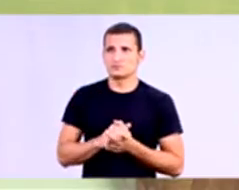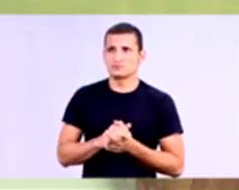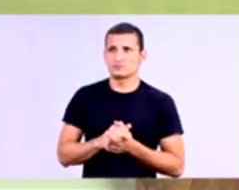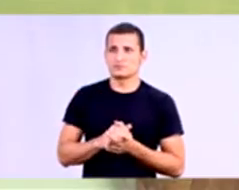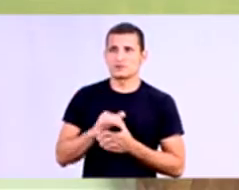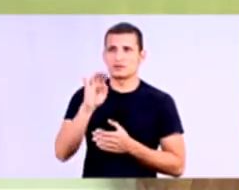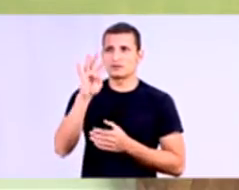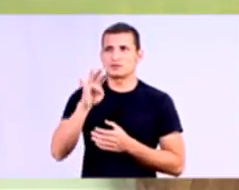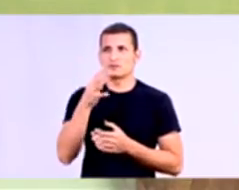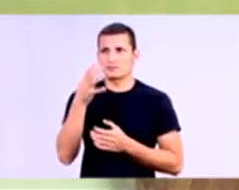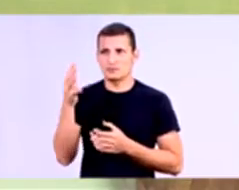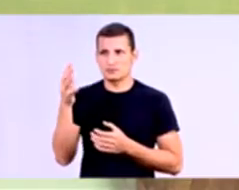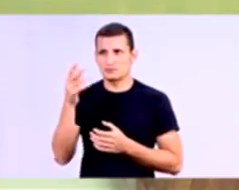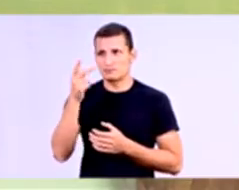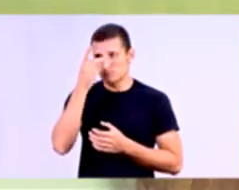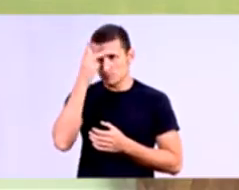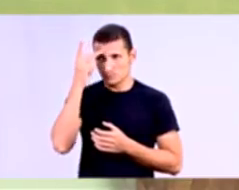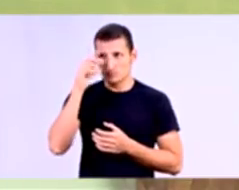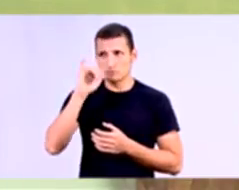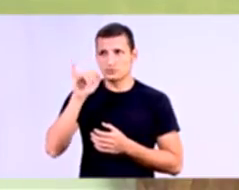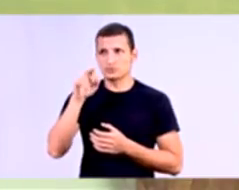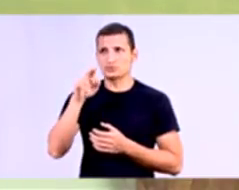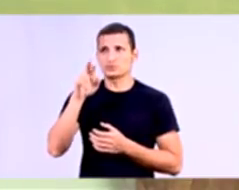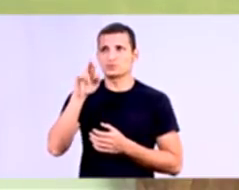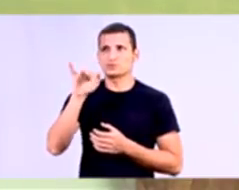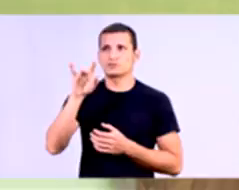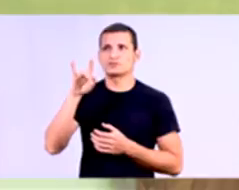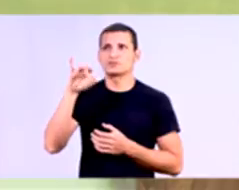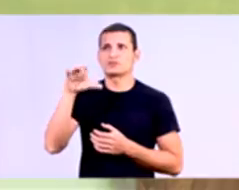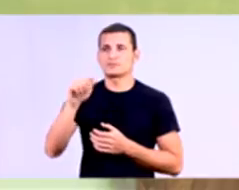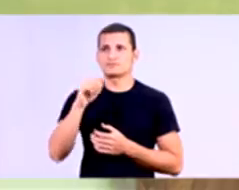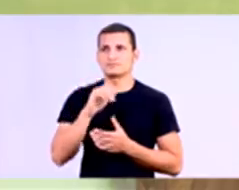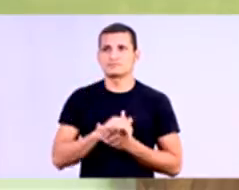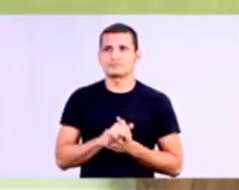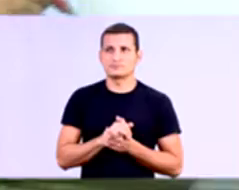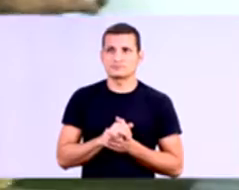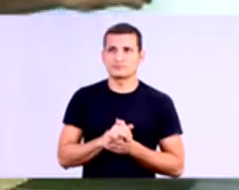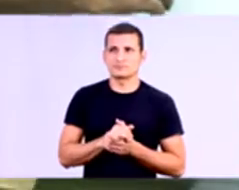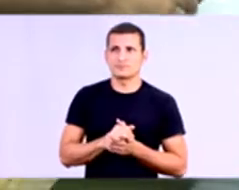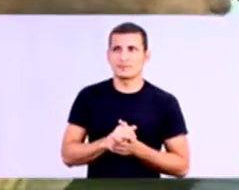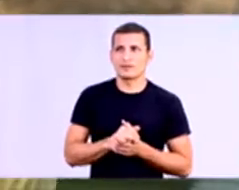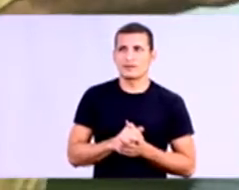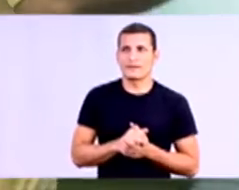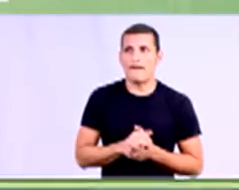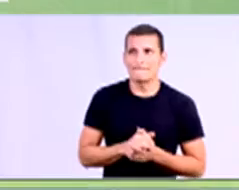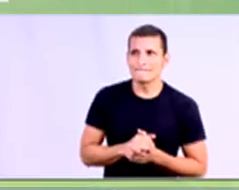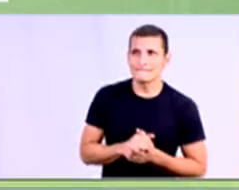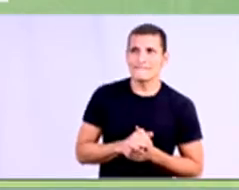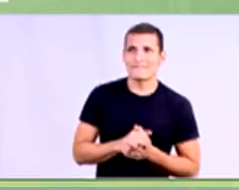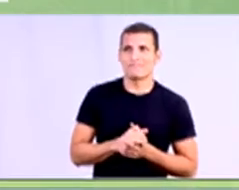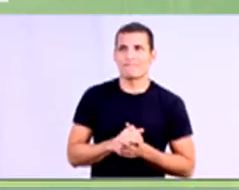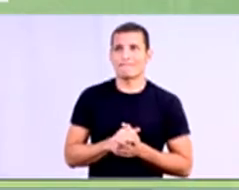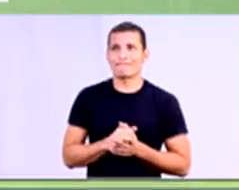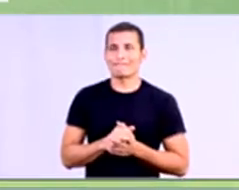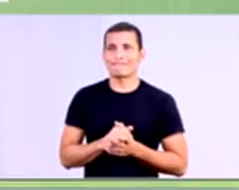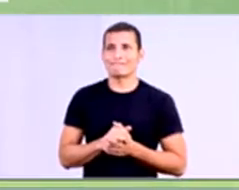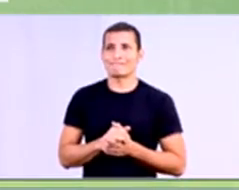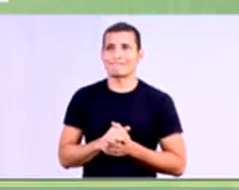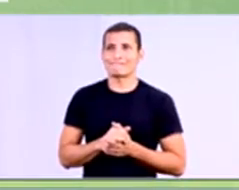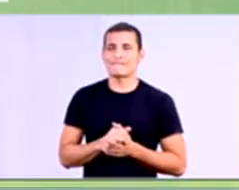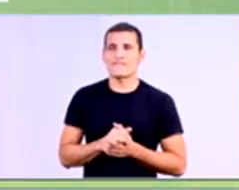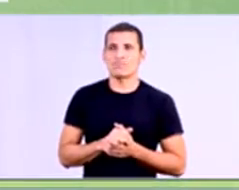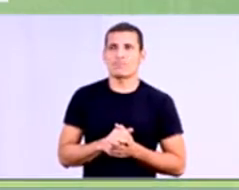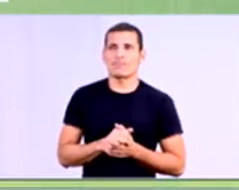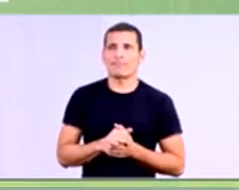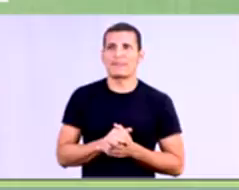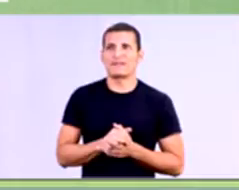da tabela pessoa física e pessoa jurídica? Aqui vou para a lousa e vou tentar desenhar aqui para a gente entender já dentro